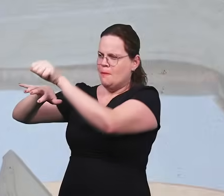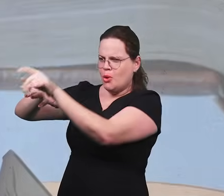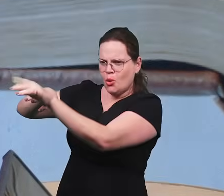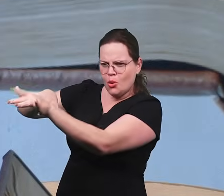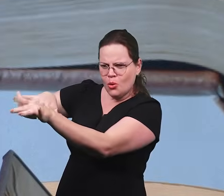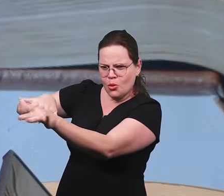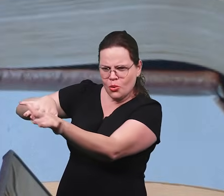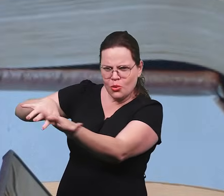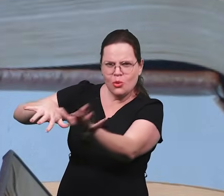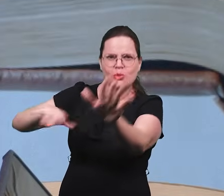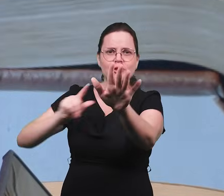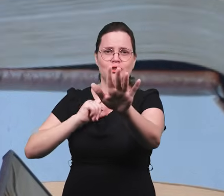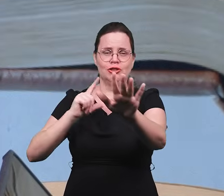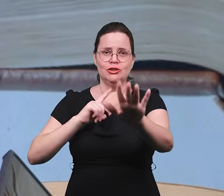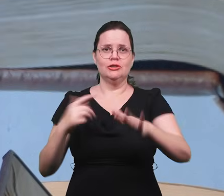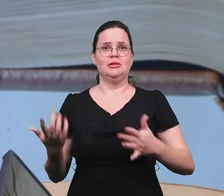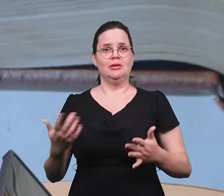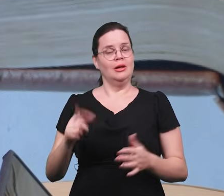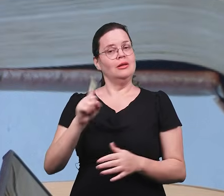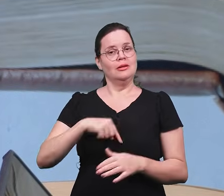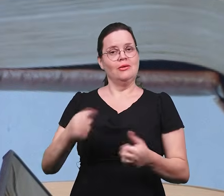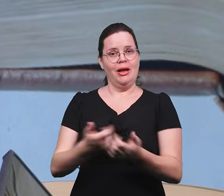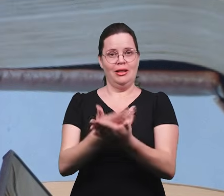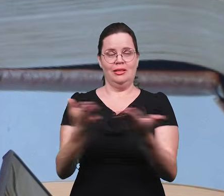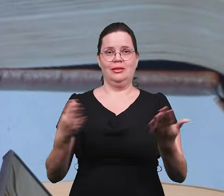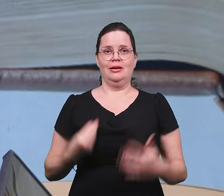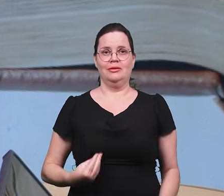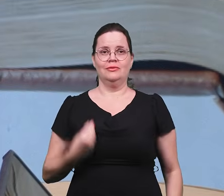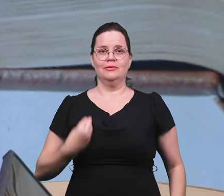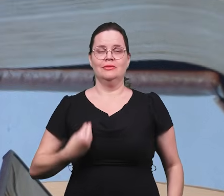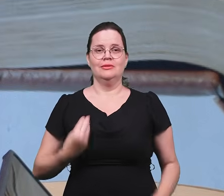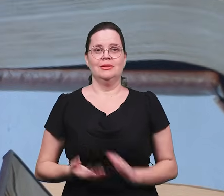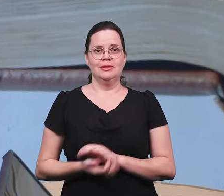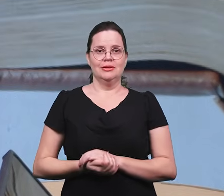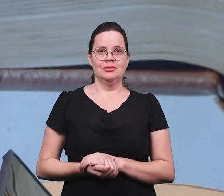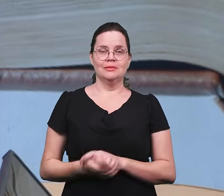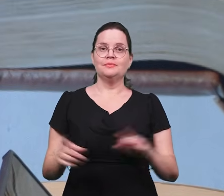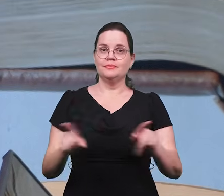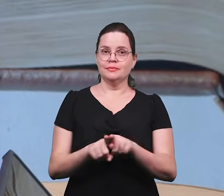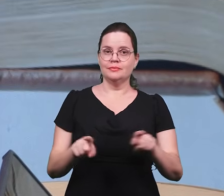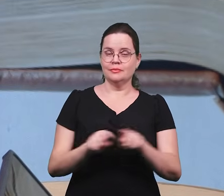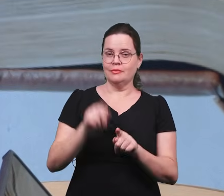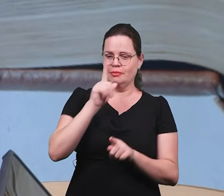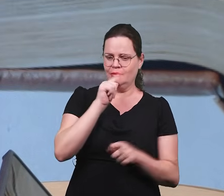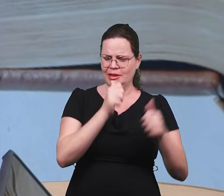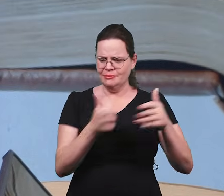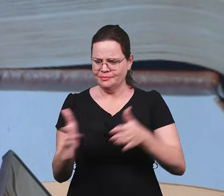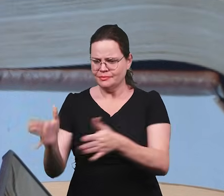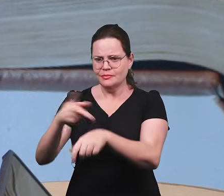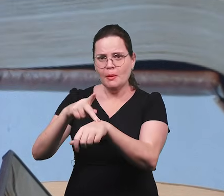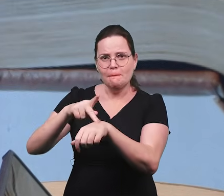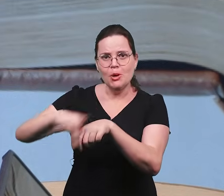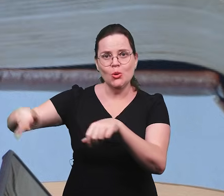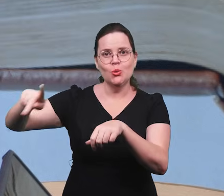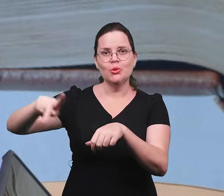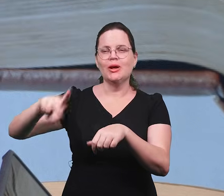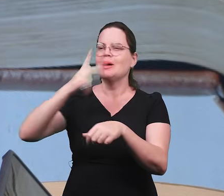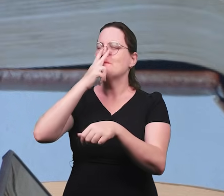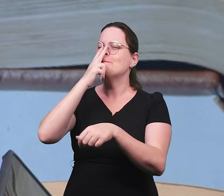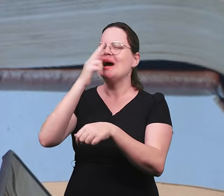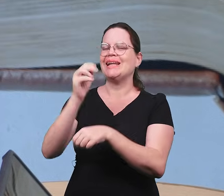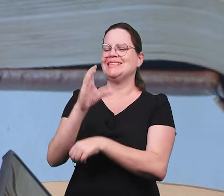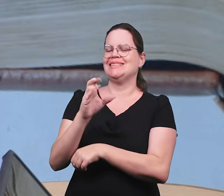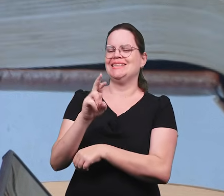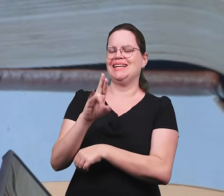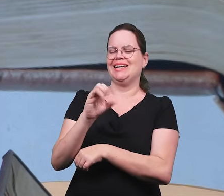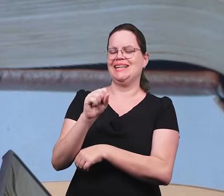Então, água viva, água da vida. E esse rio puro, água